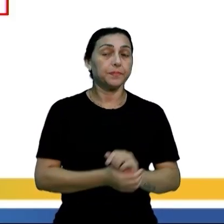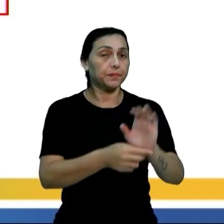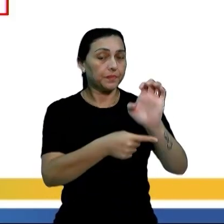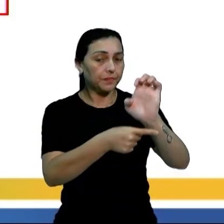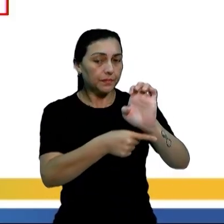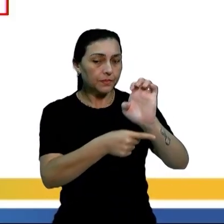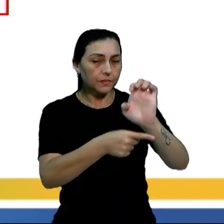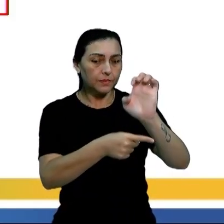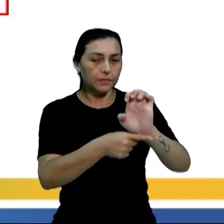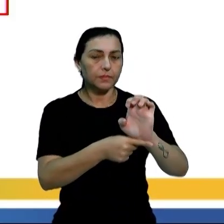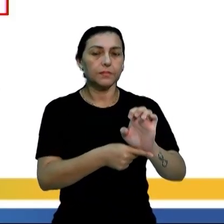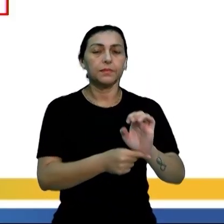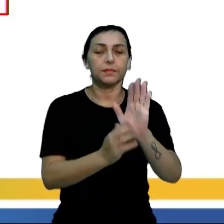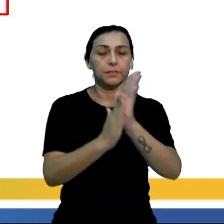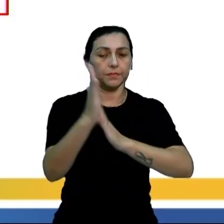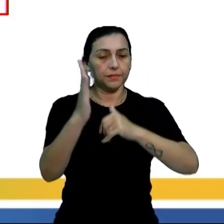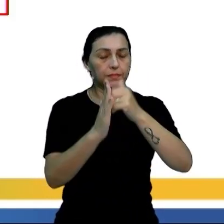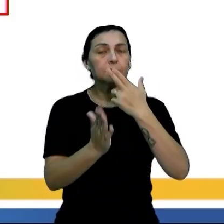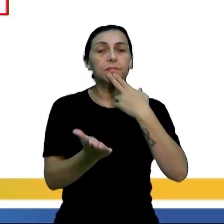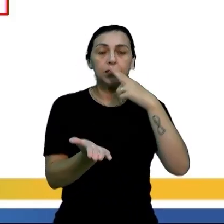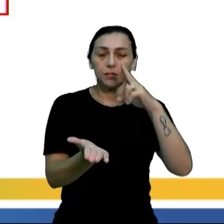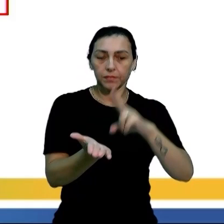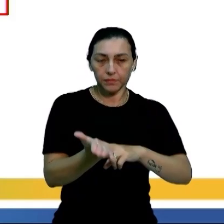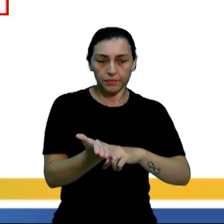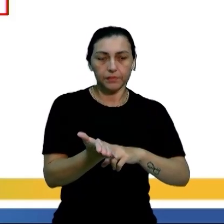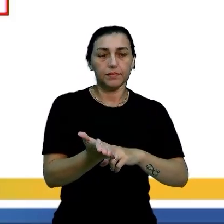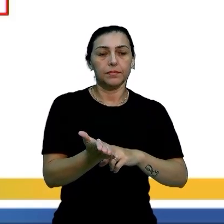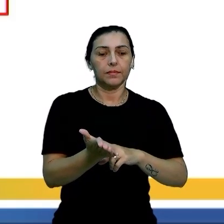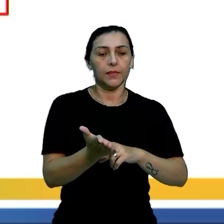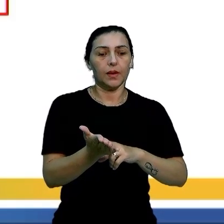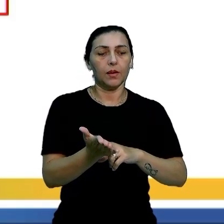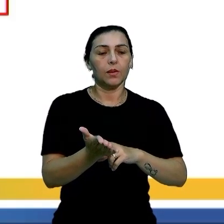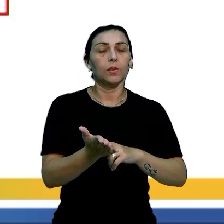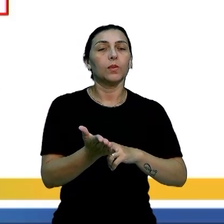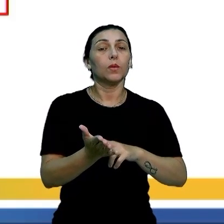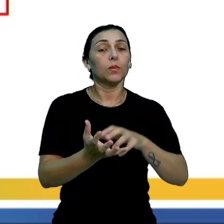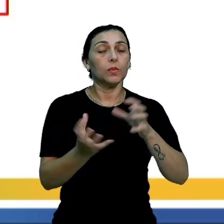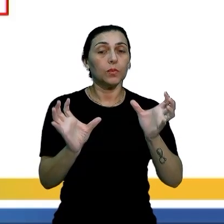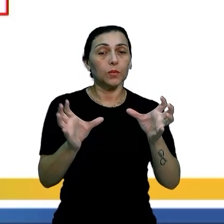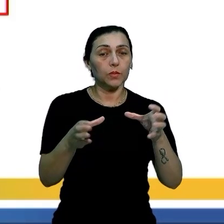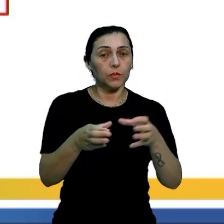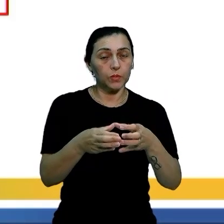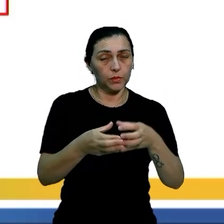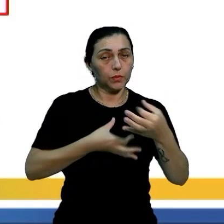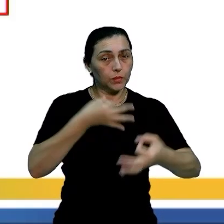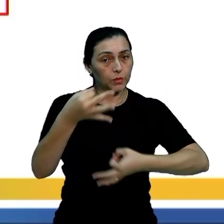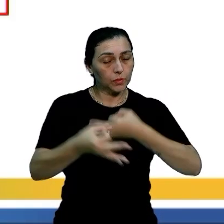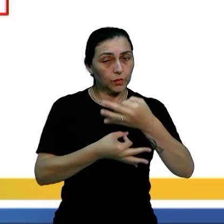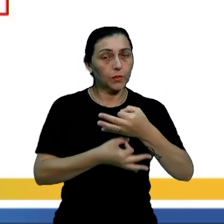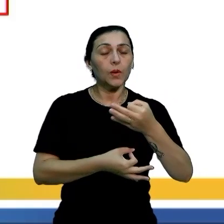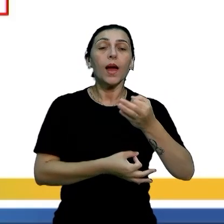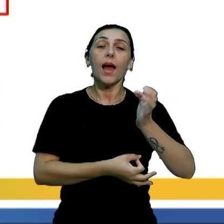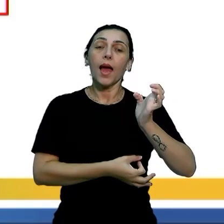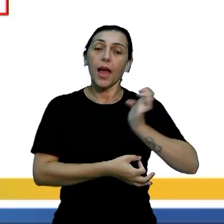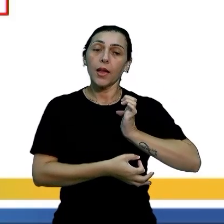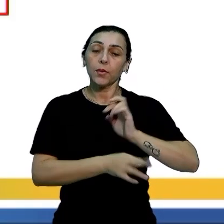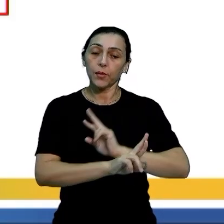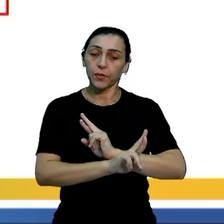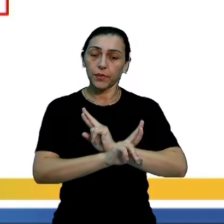Letra E. A pintura e a Carta de Caminha são manifestações de grupos étnicos